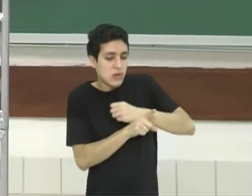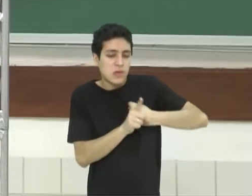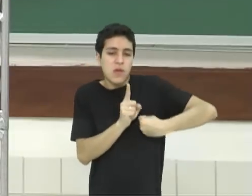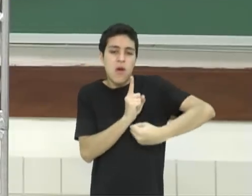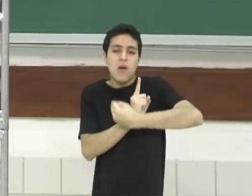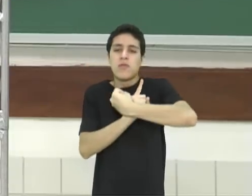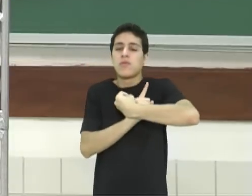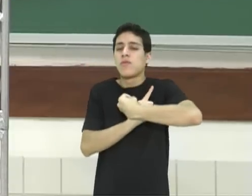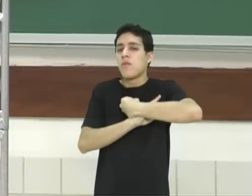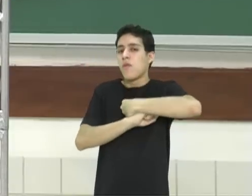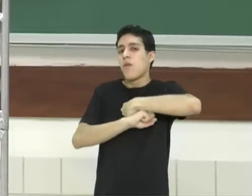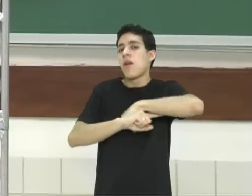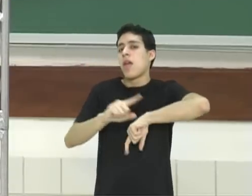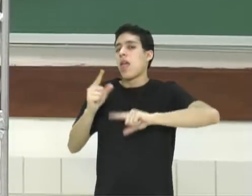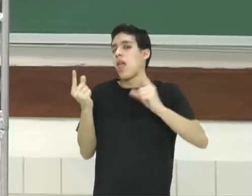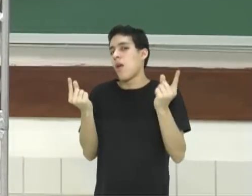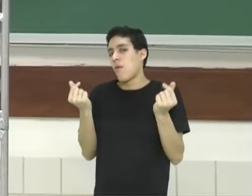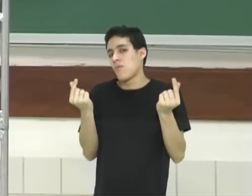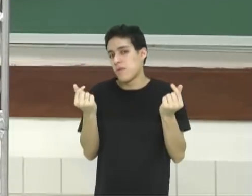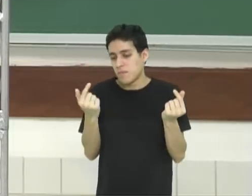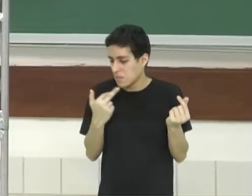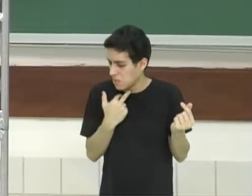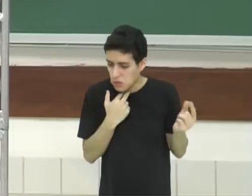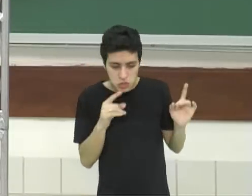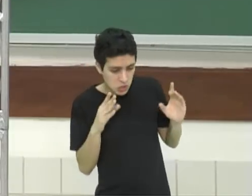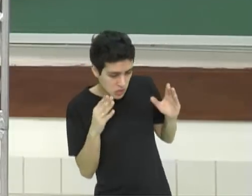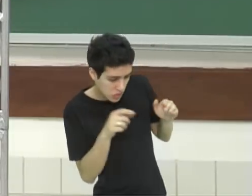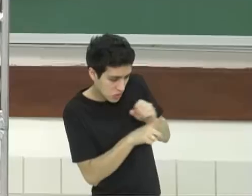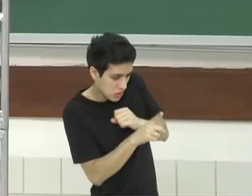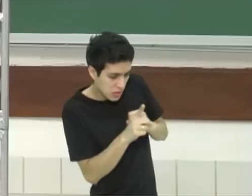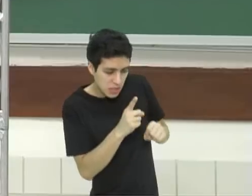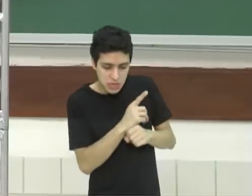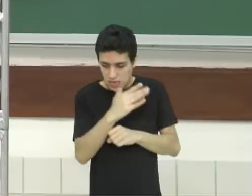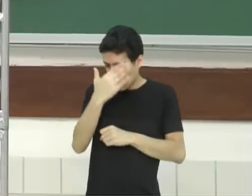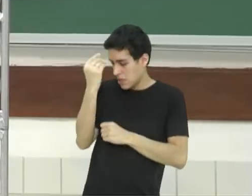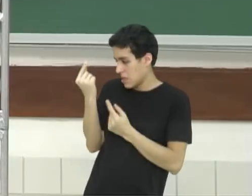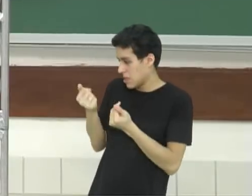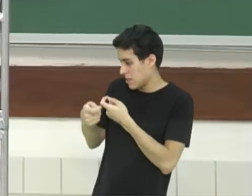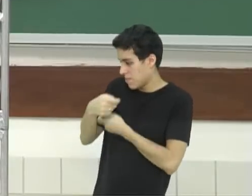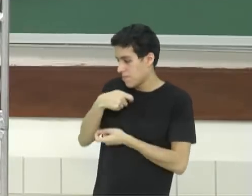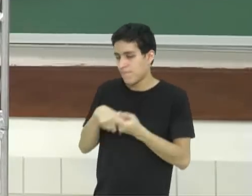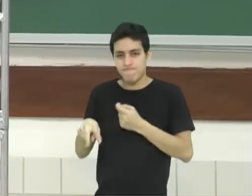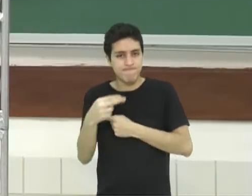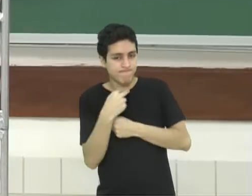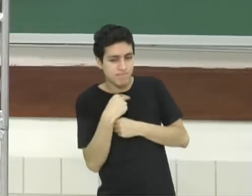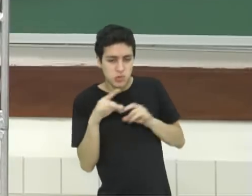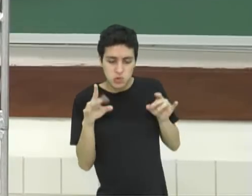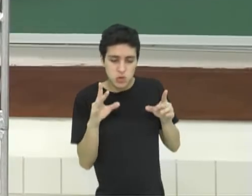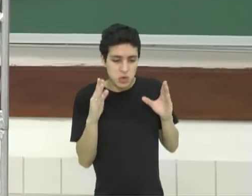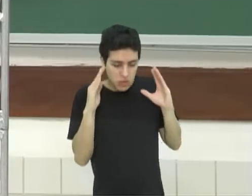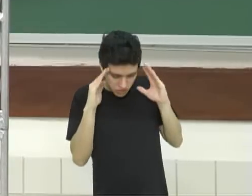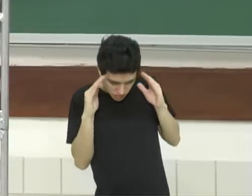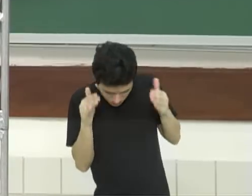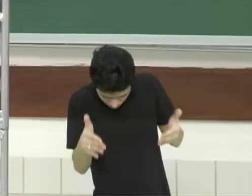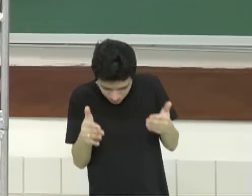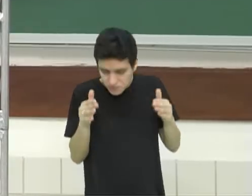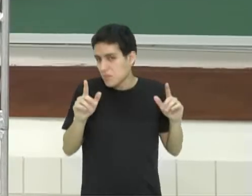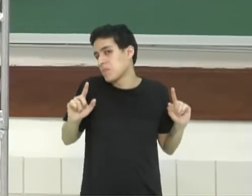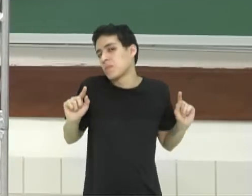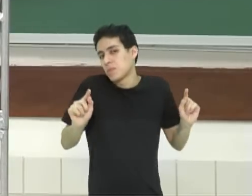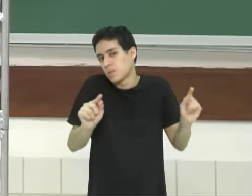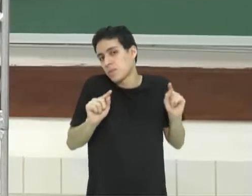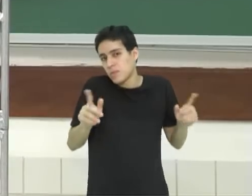socioeconômicos. Não posso só investir na sociedade e esquecer da economia do país. Não posso só investir, direcionar todo